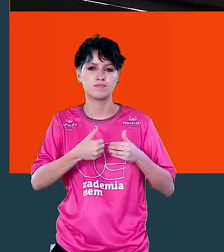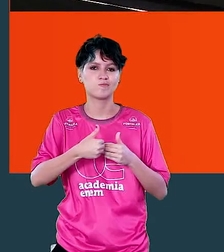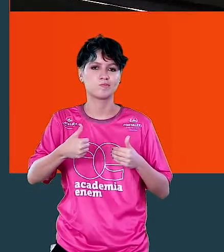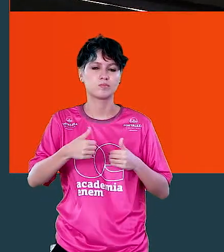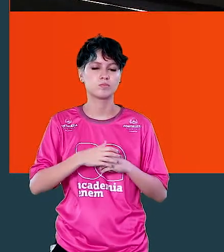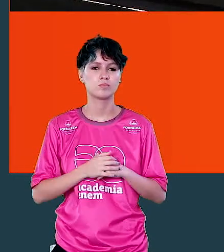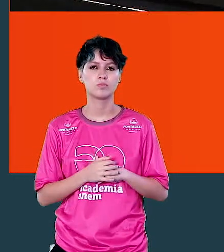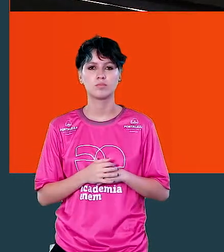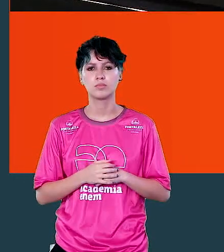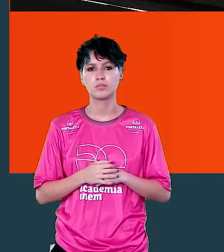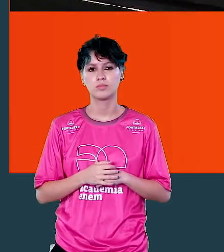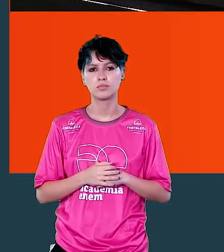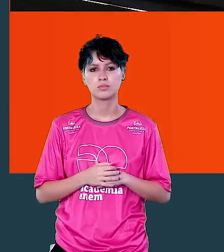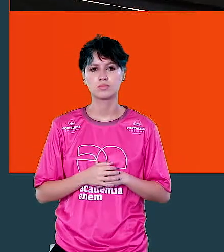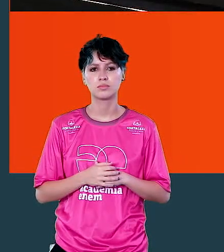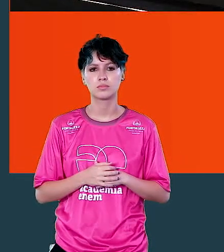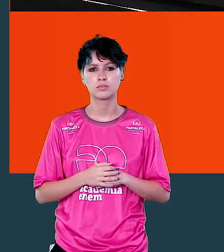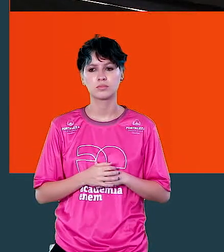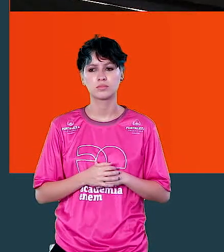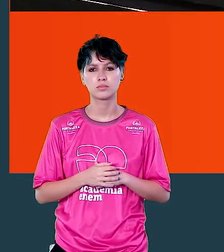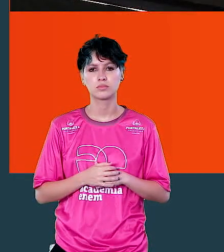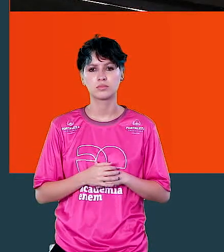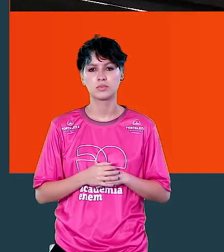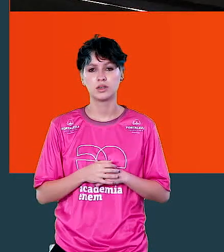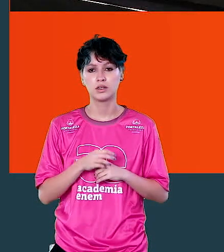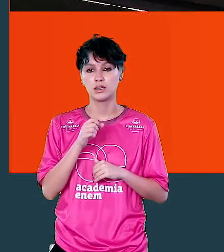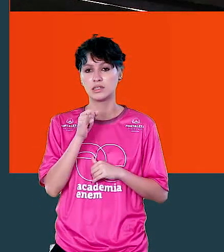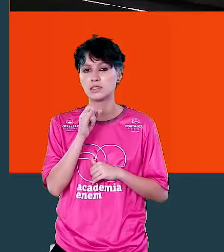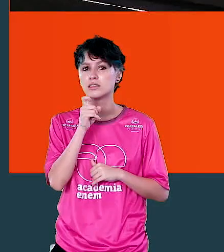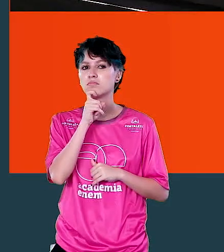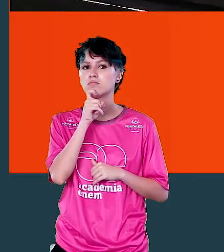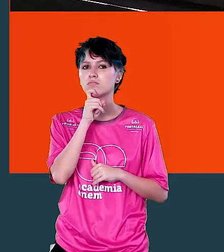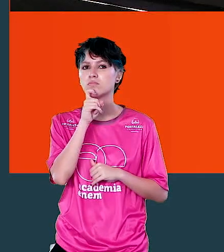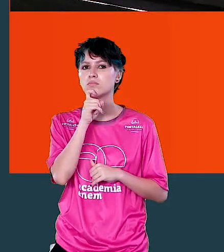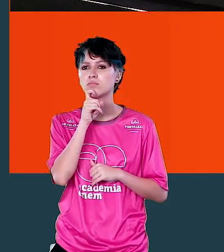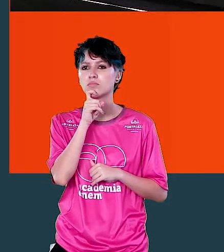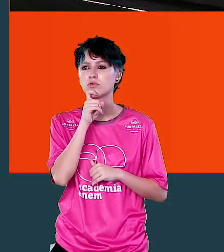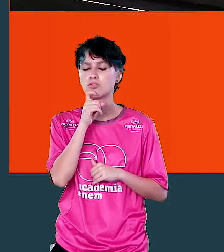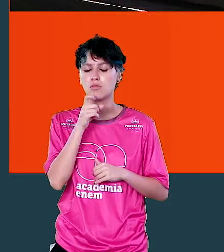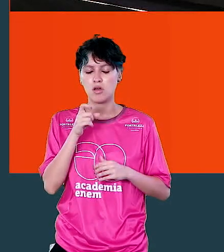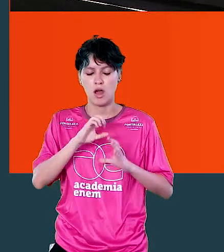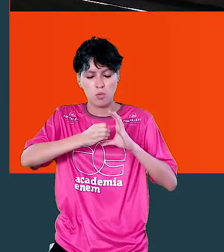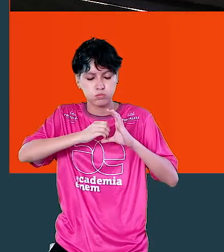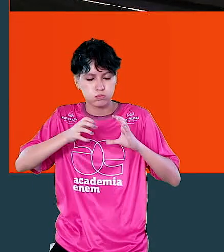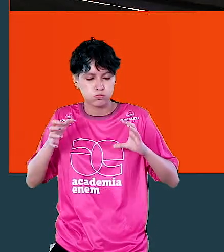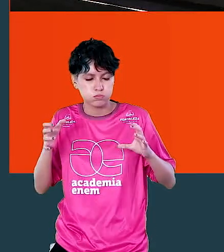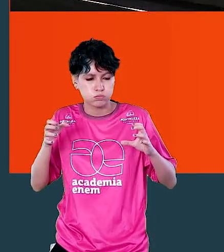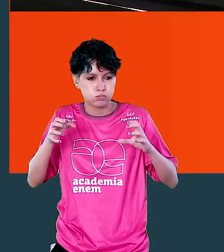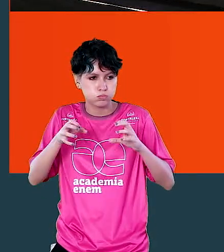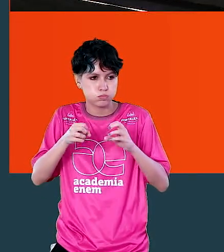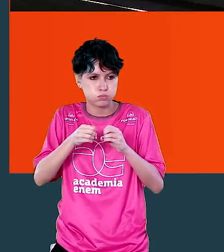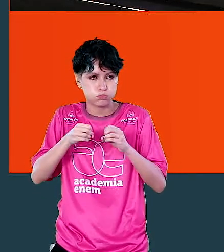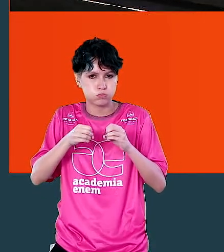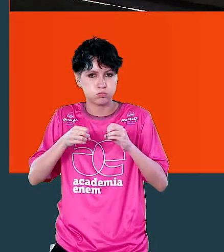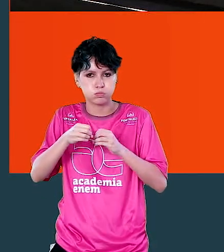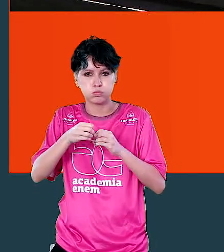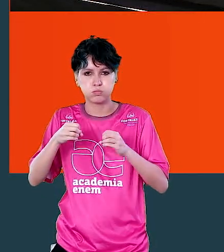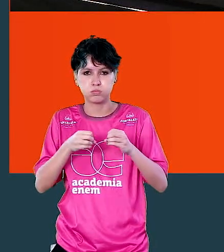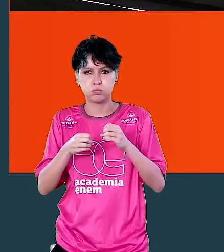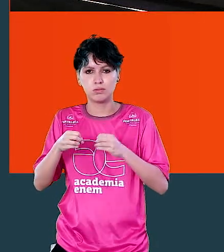Agora, quando a gente vai resfriando, a gente vai aproximando as moléculas. Se a gente aproxima as moléculas, a gente